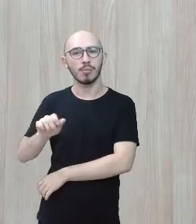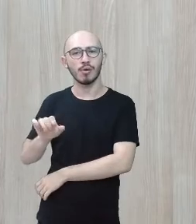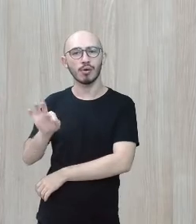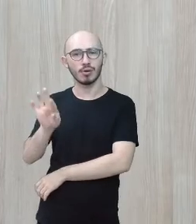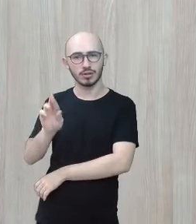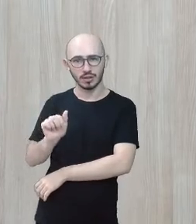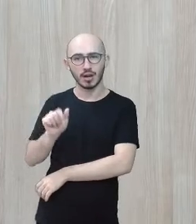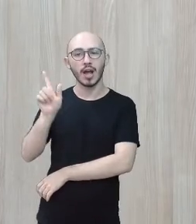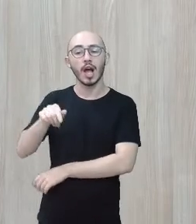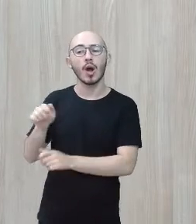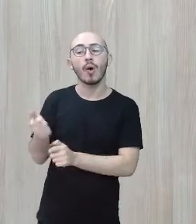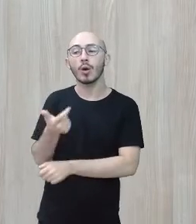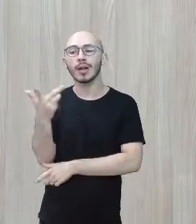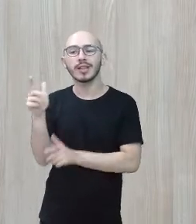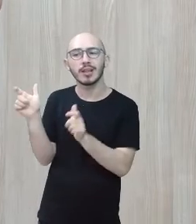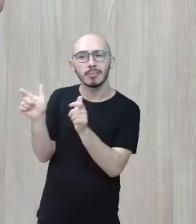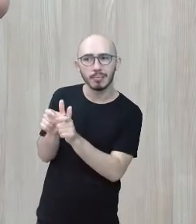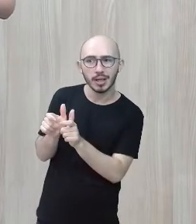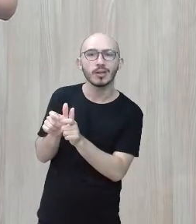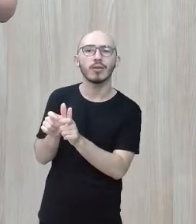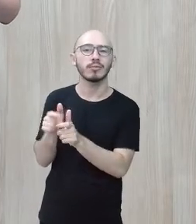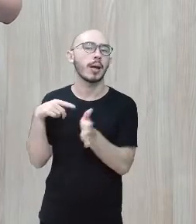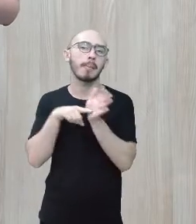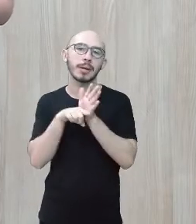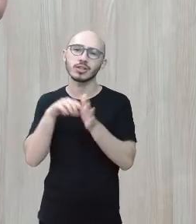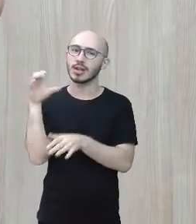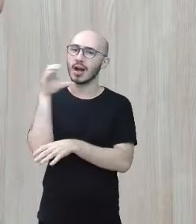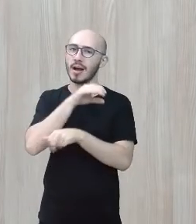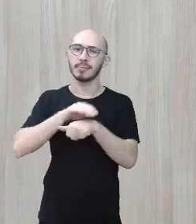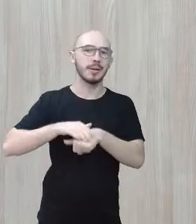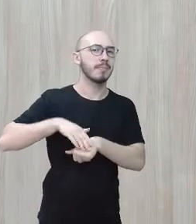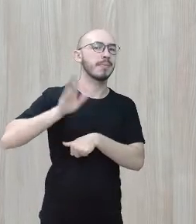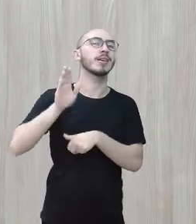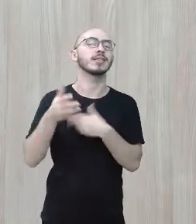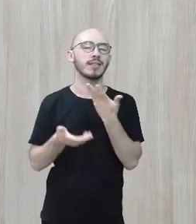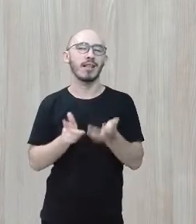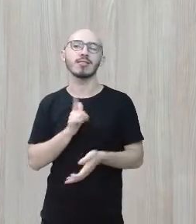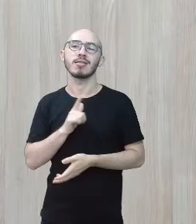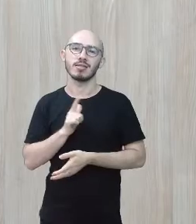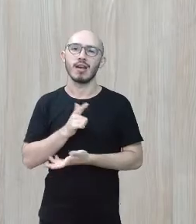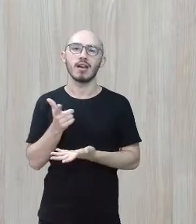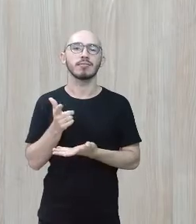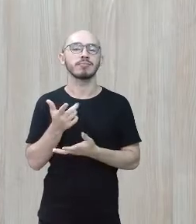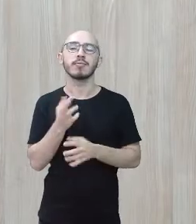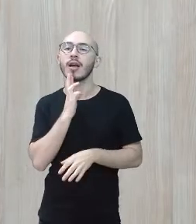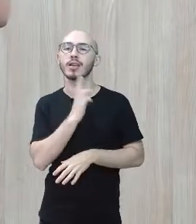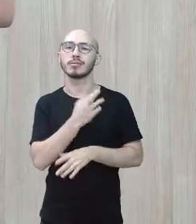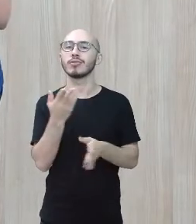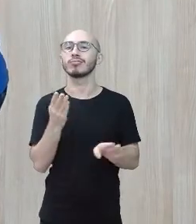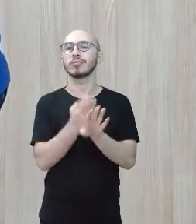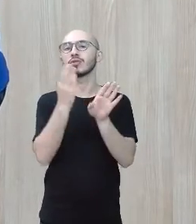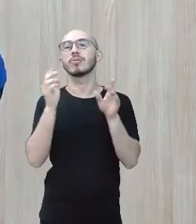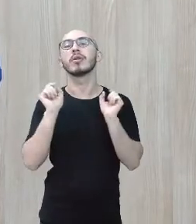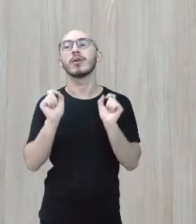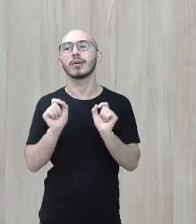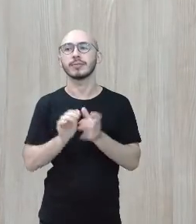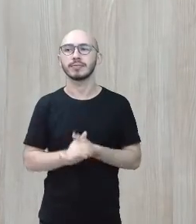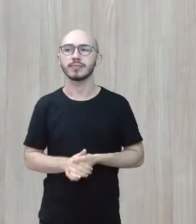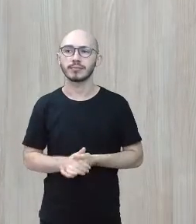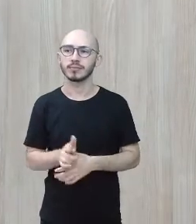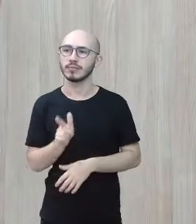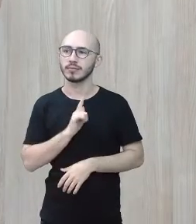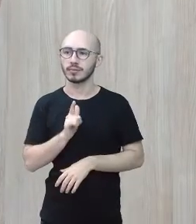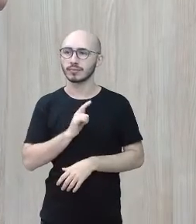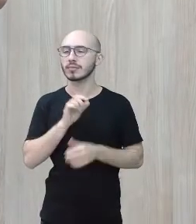Para que a gente conseguisse fazer essa pesquisa um pouco mais rápido e aí, de repente, tirar algumas conclusões, tá certo? Só que a gente colocou aí